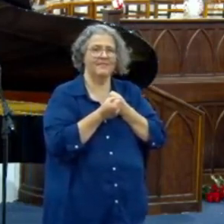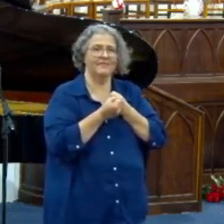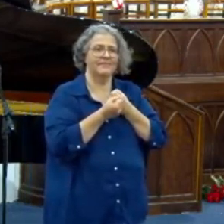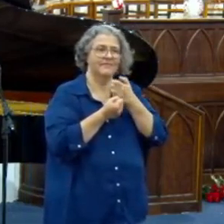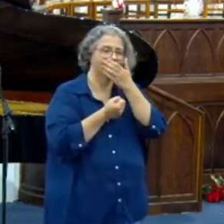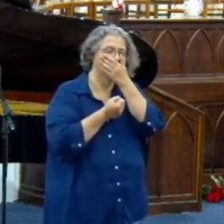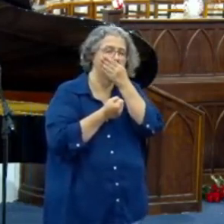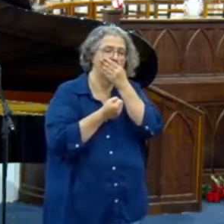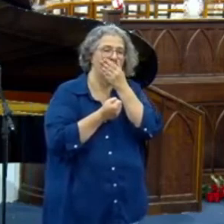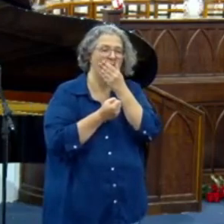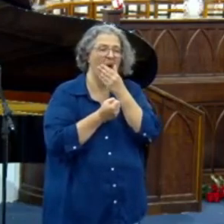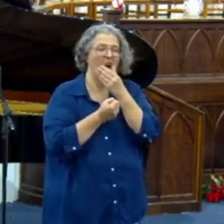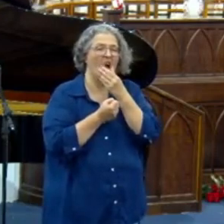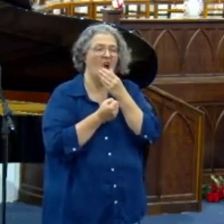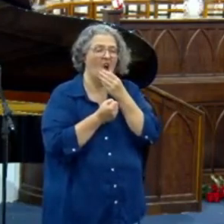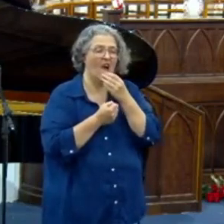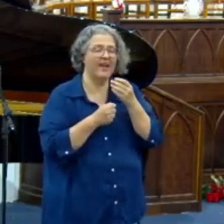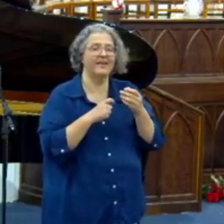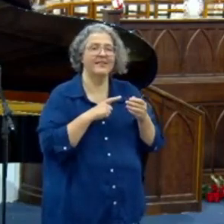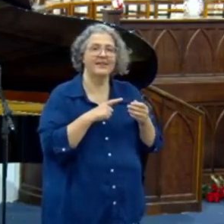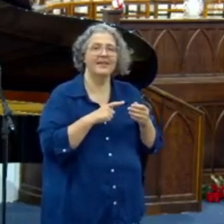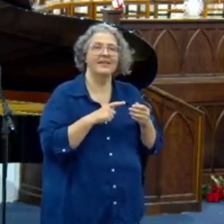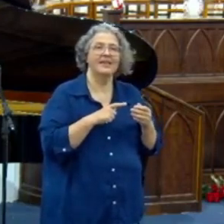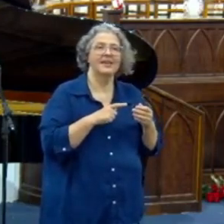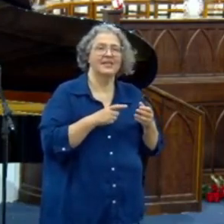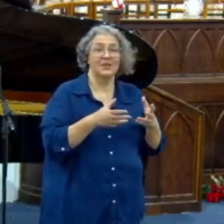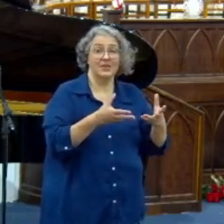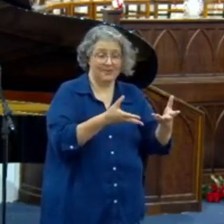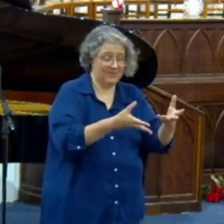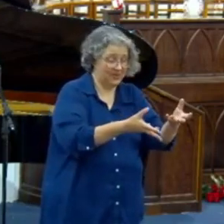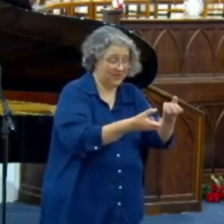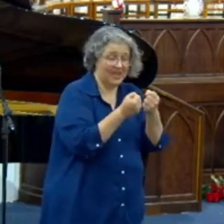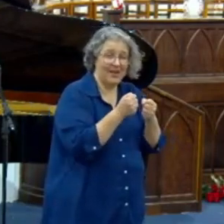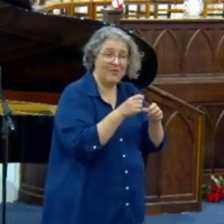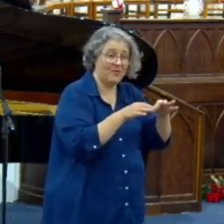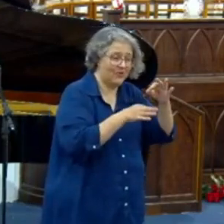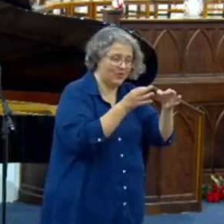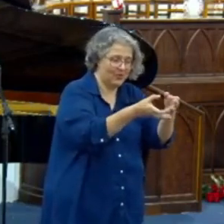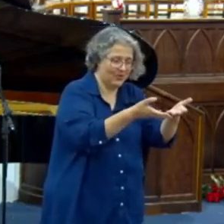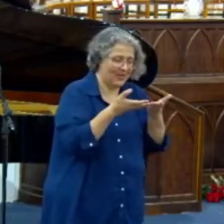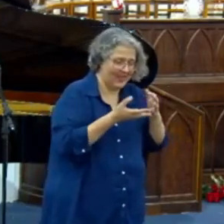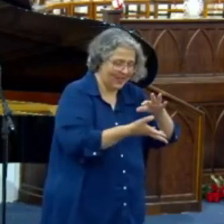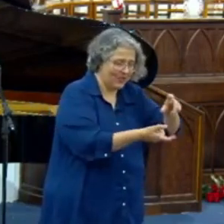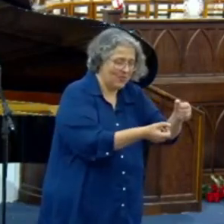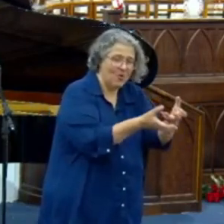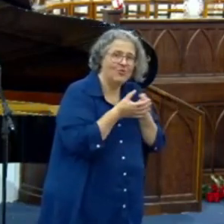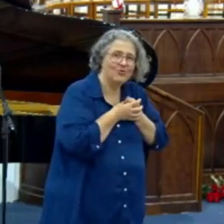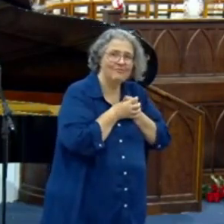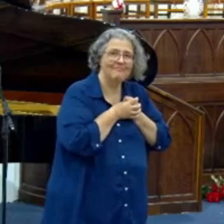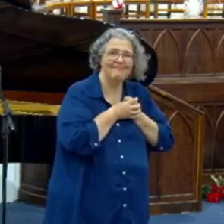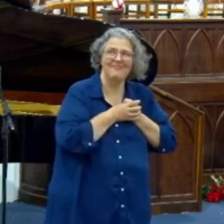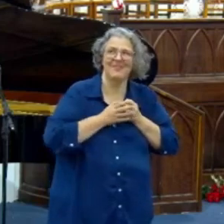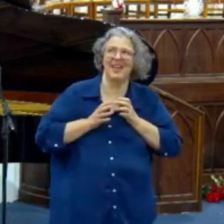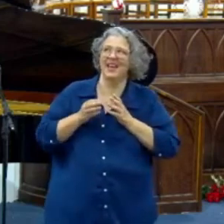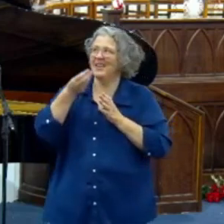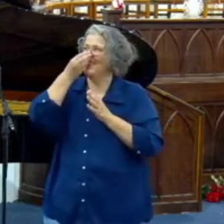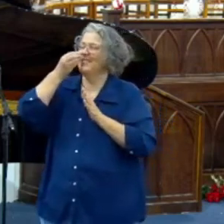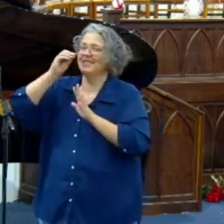diz Jonathan Edwards, está rejeitando a única fonte de verdadeira